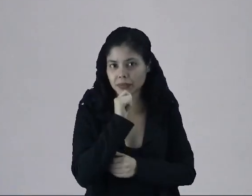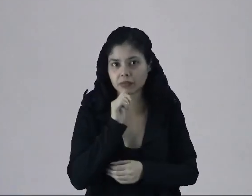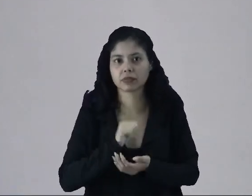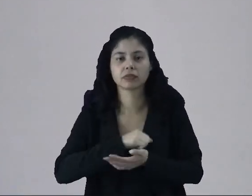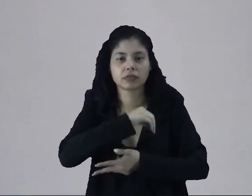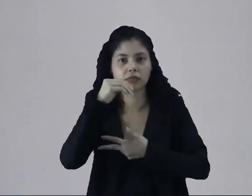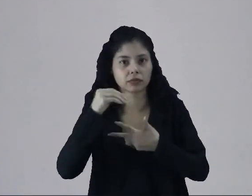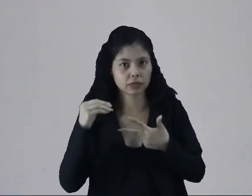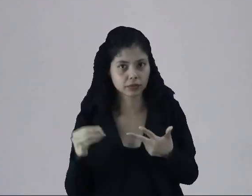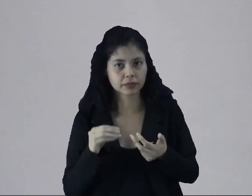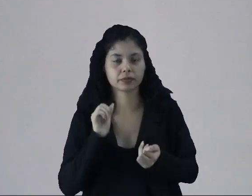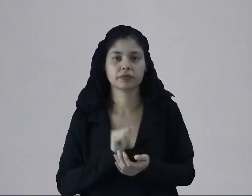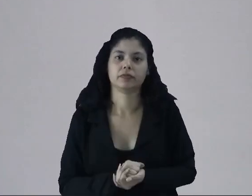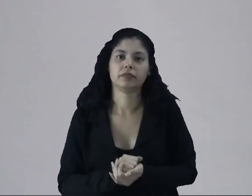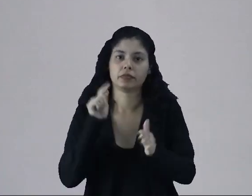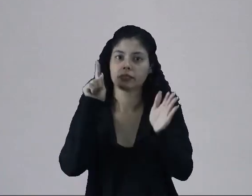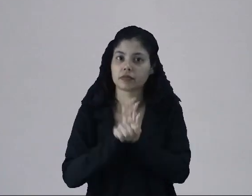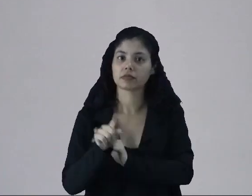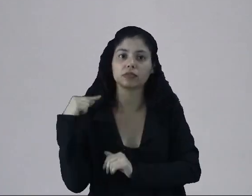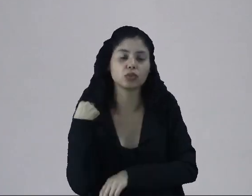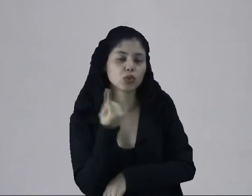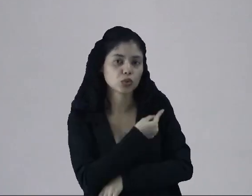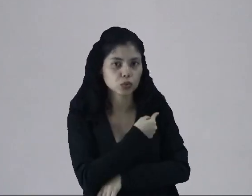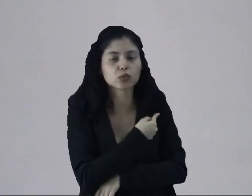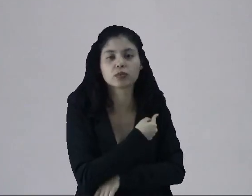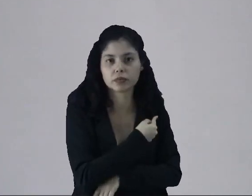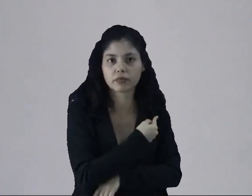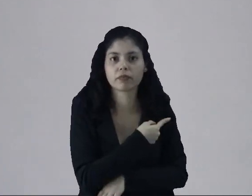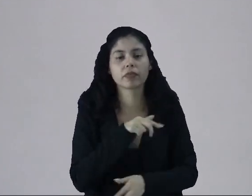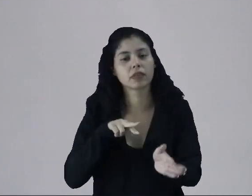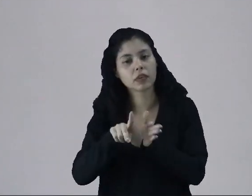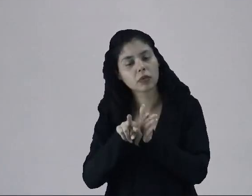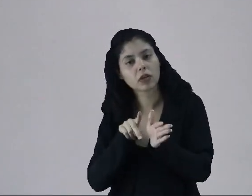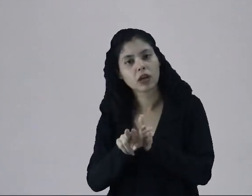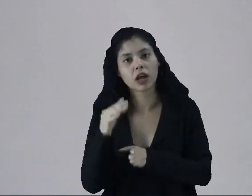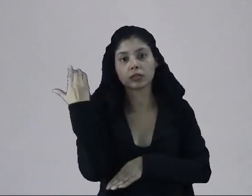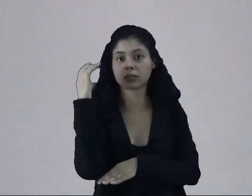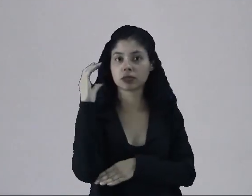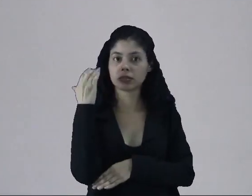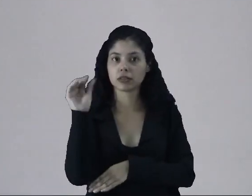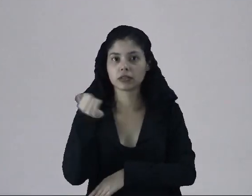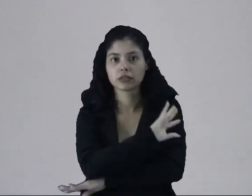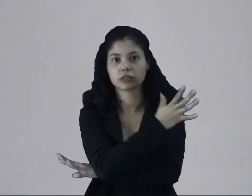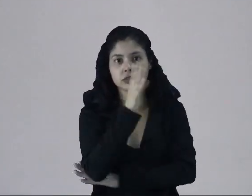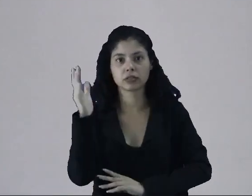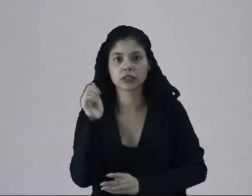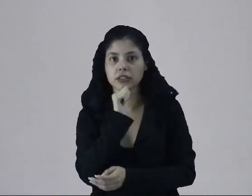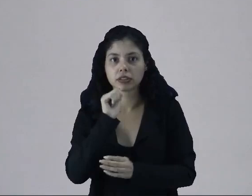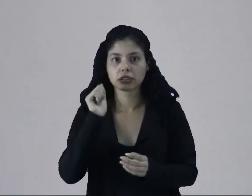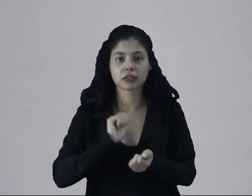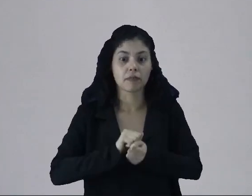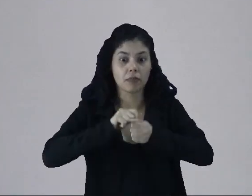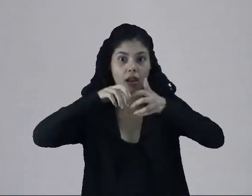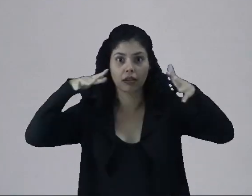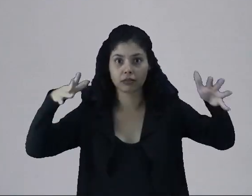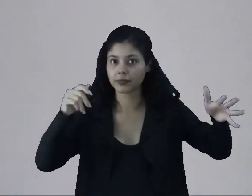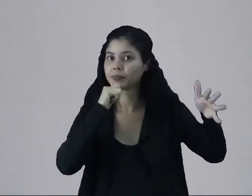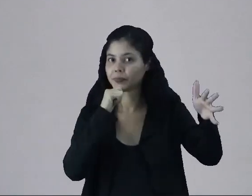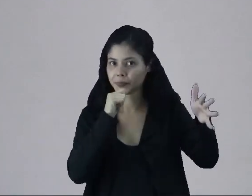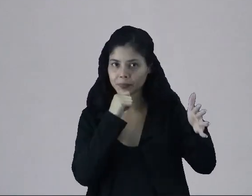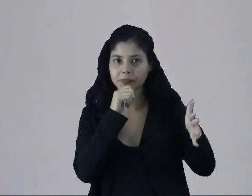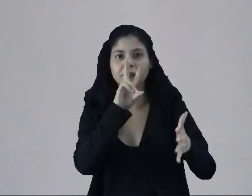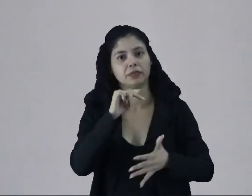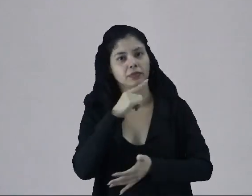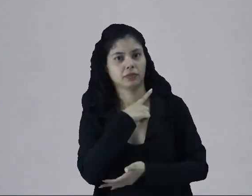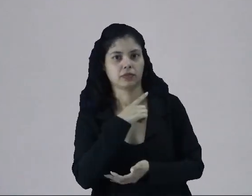maioria das perguntas do nosso componente curricular, que é biologia, né, e ciências da natureza, elas vão ser mais abrangentes e vão exigir de